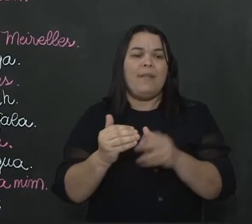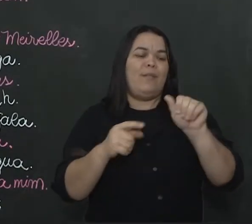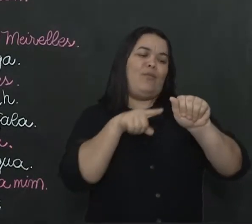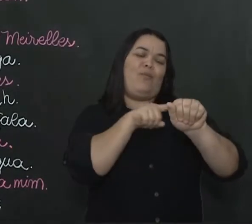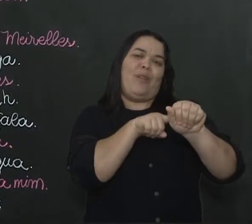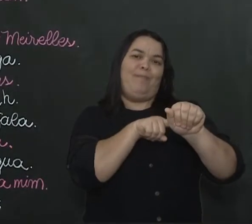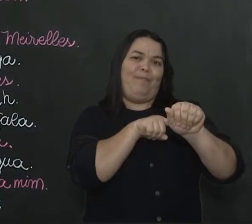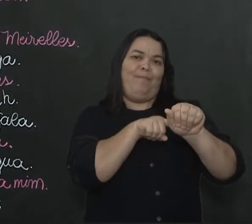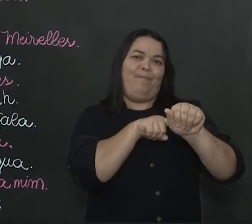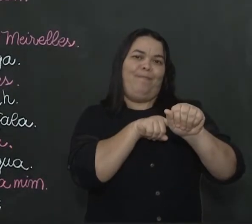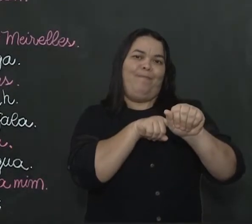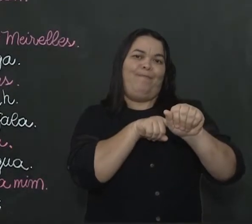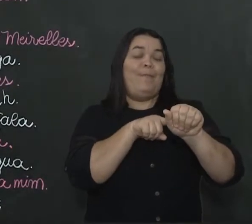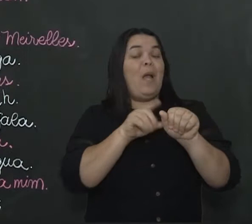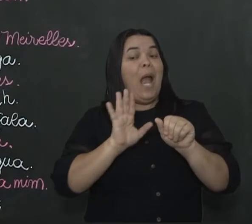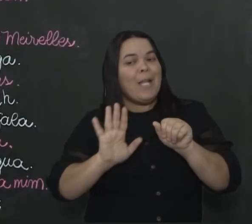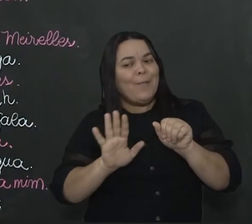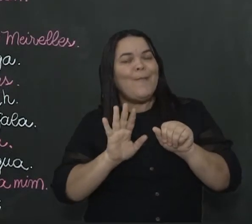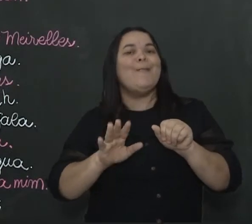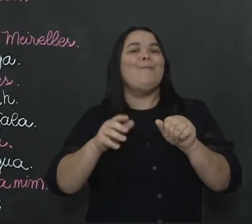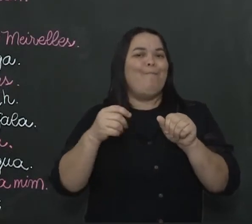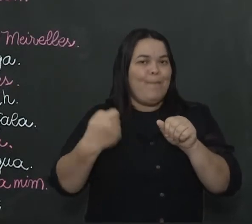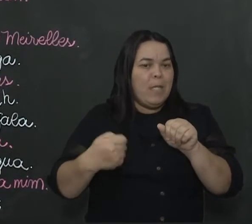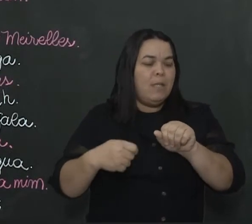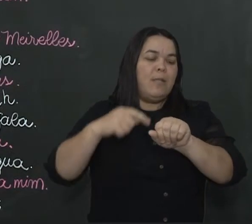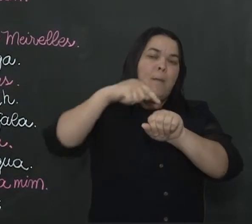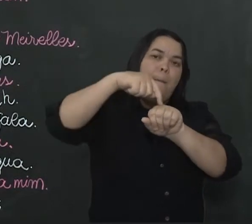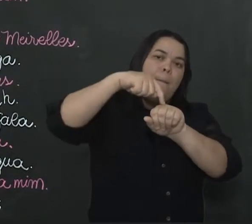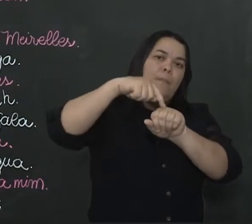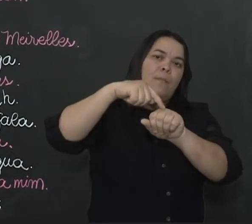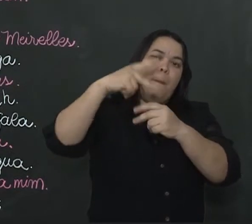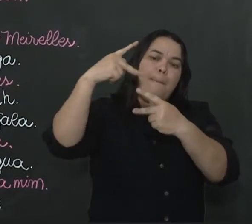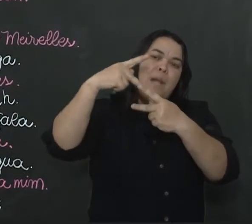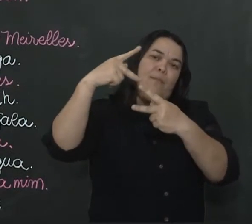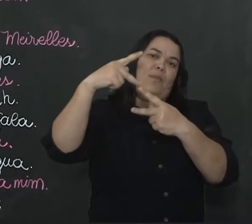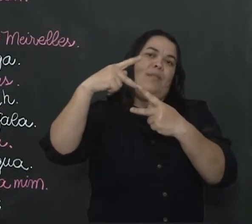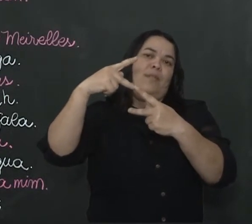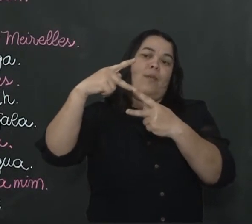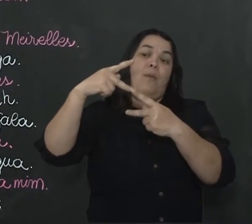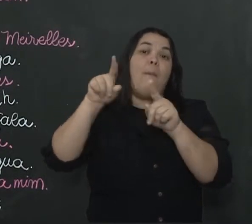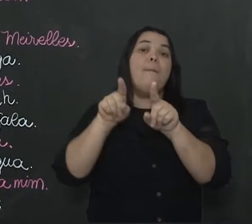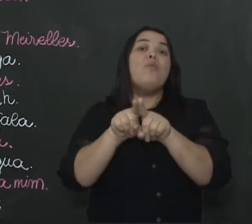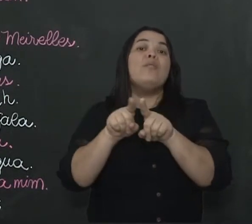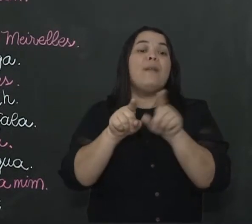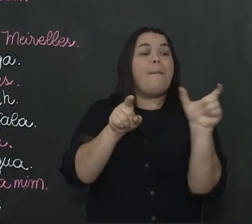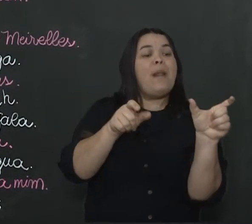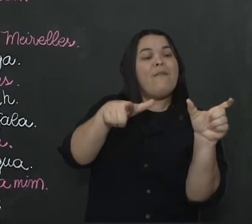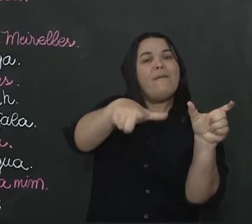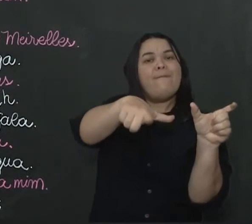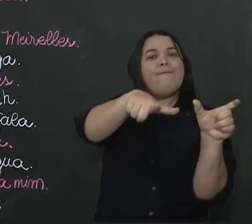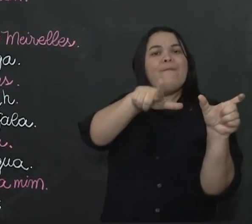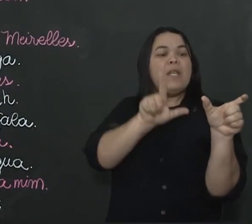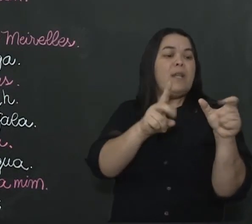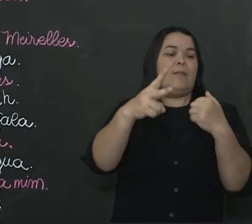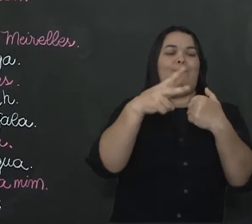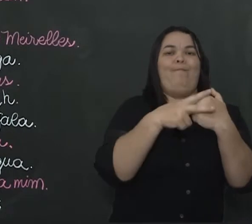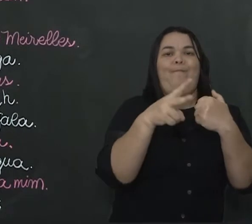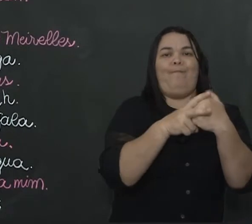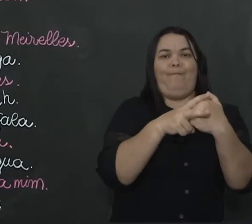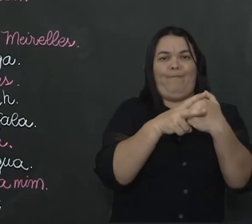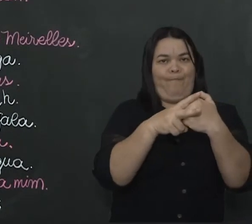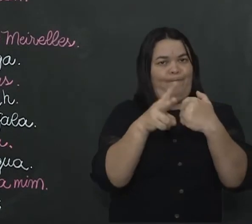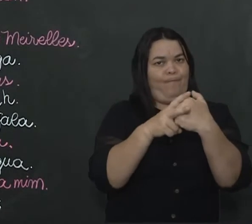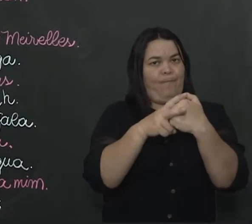podem pedir preposição por conta do termo que vem anteriormente, nesse caso o verbo. Estava